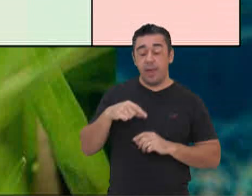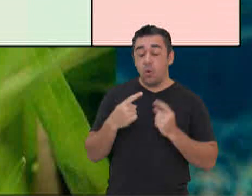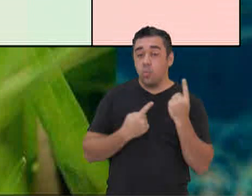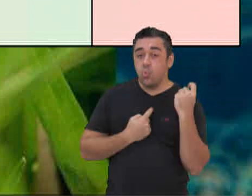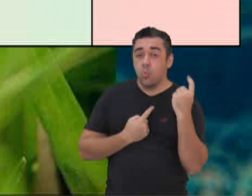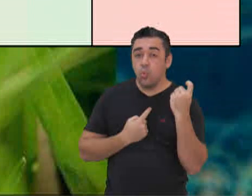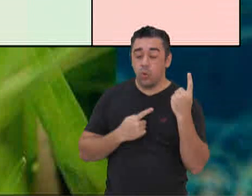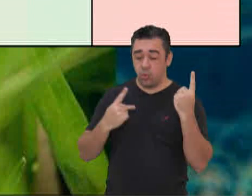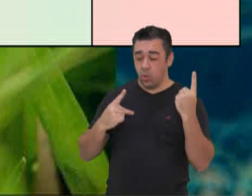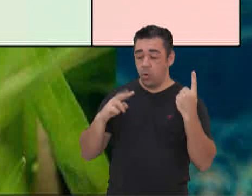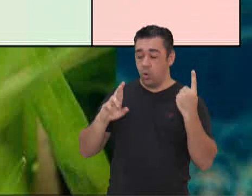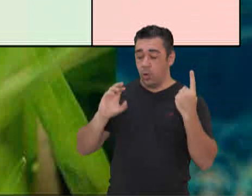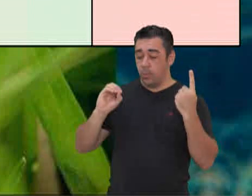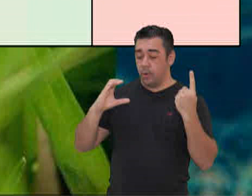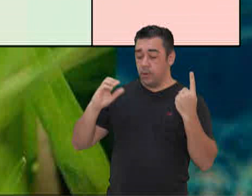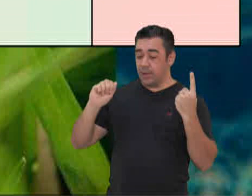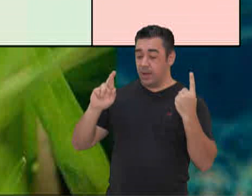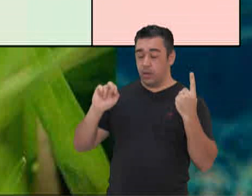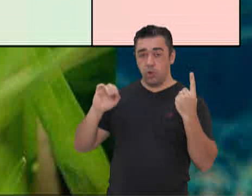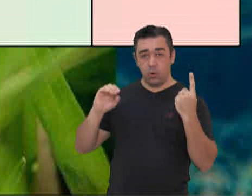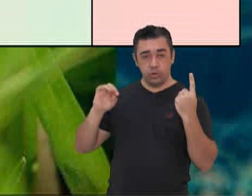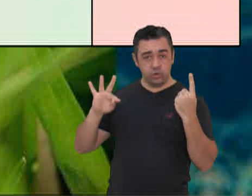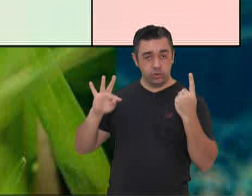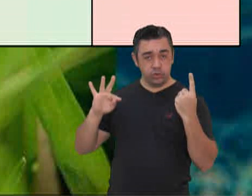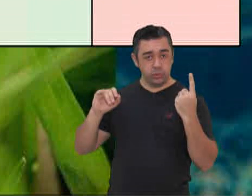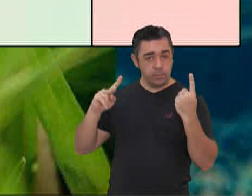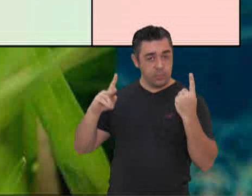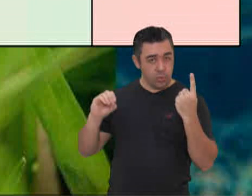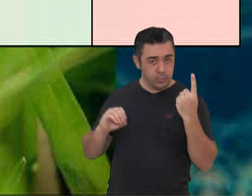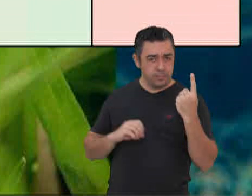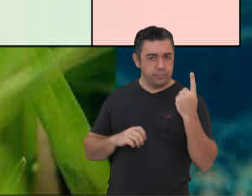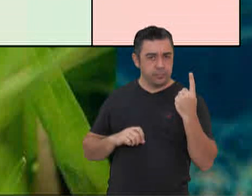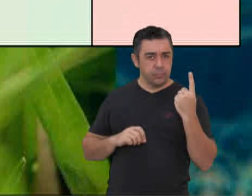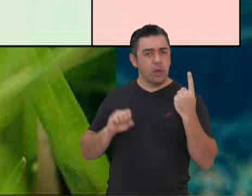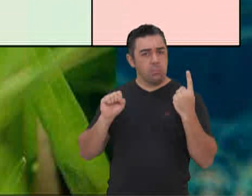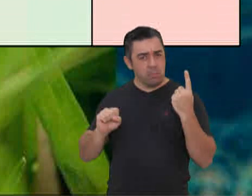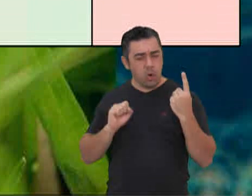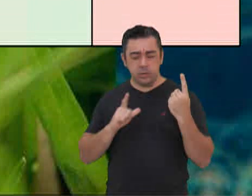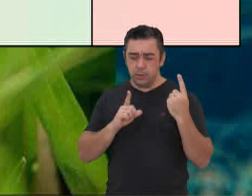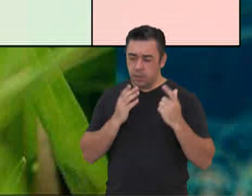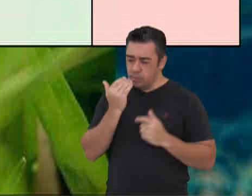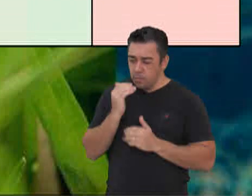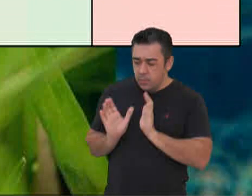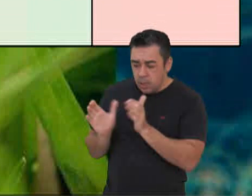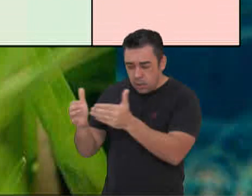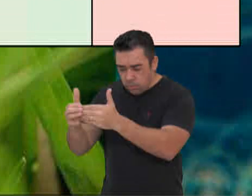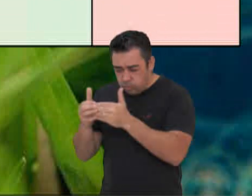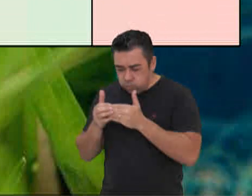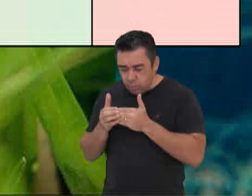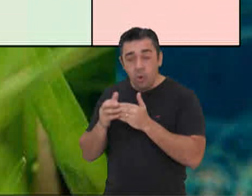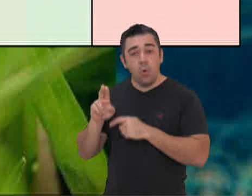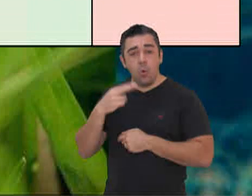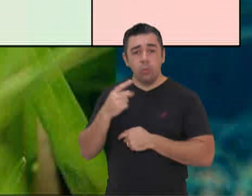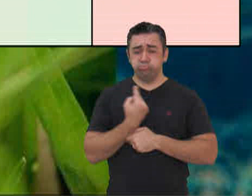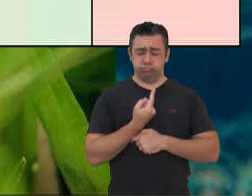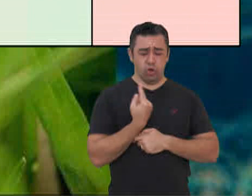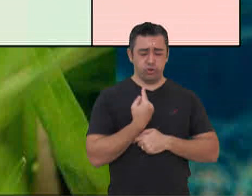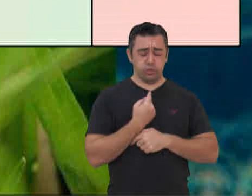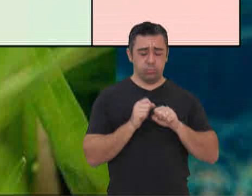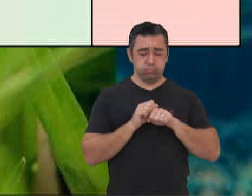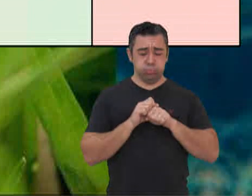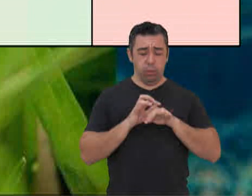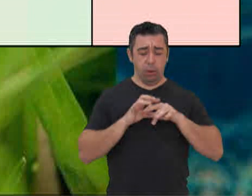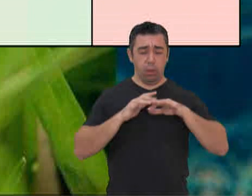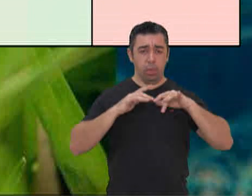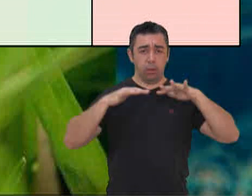bem importante, gente, principal característica. Podem ser autótrofos ou heterótrofos. Então, tem bactéria que produz o próprio alimento por quimiossíntese,